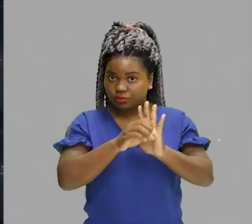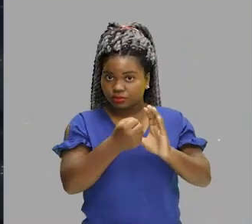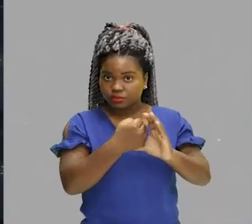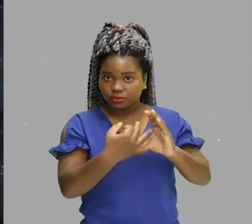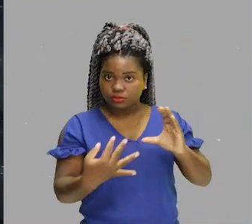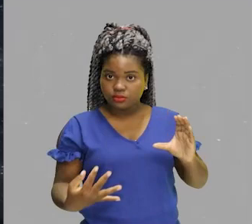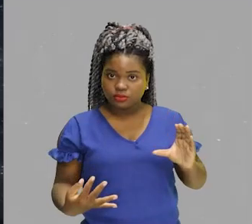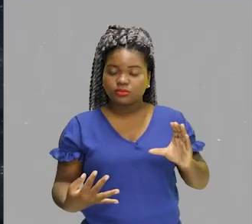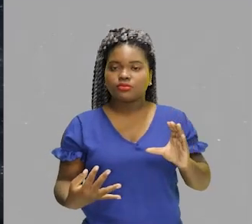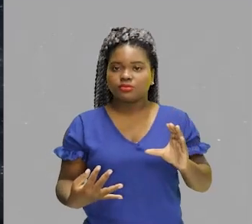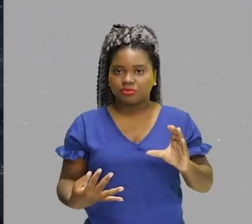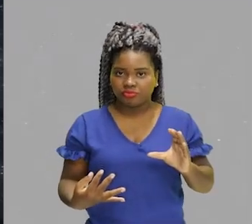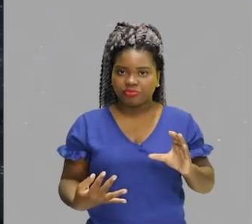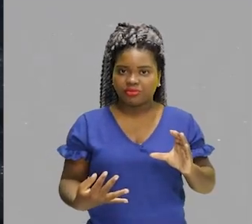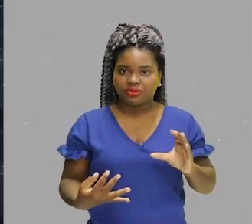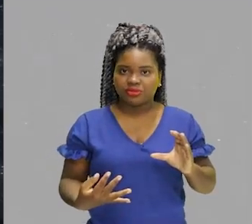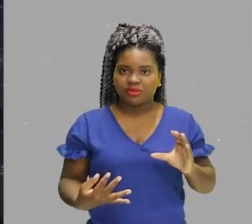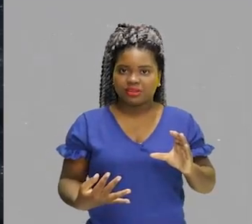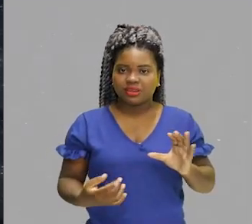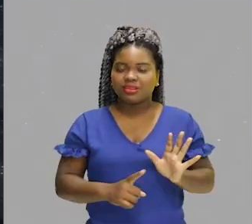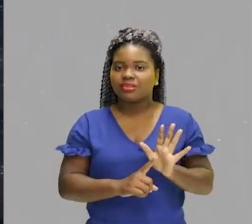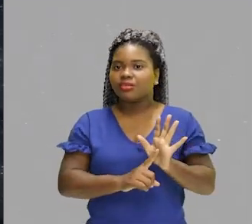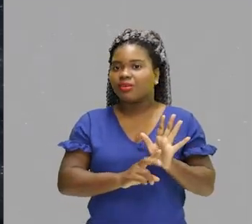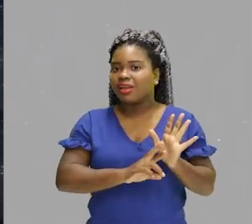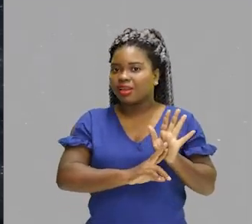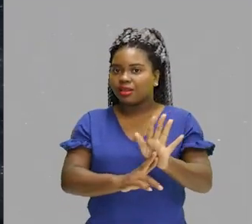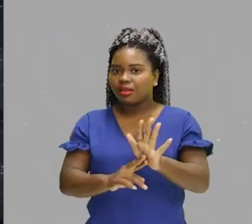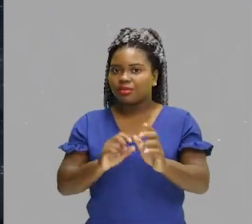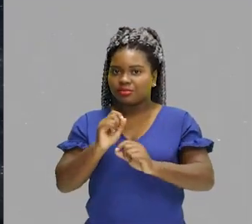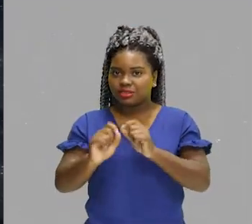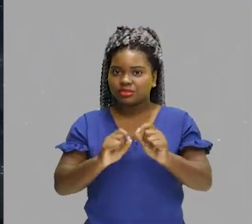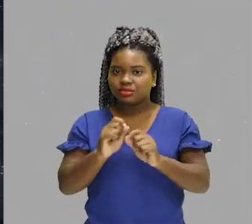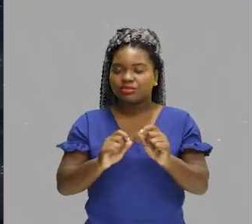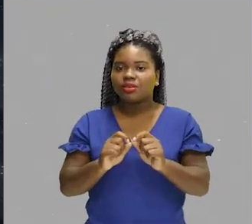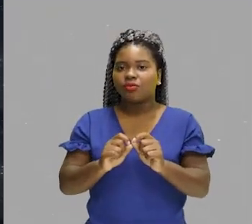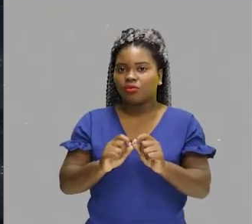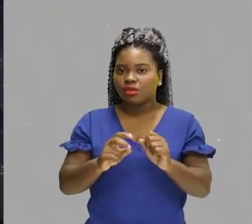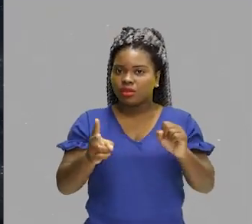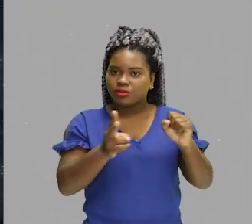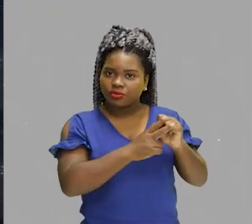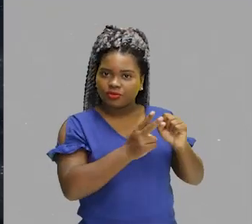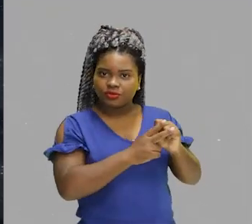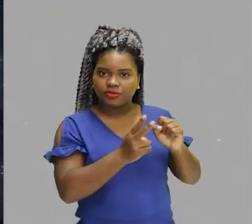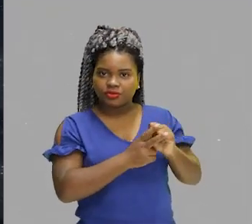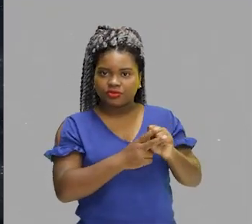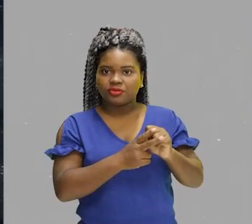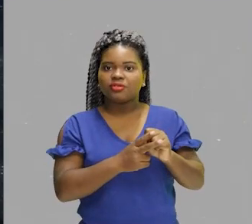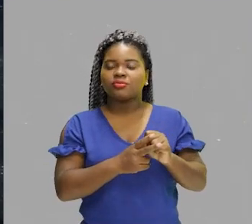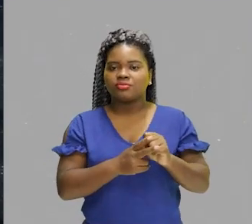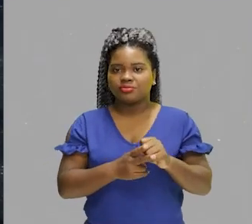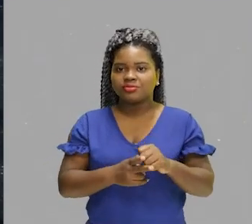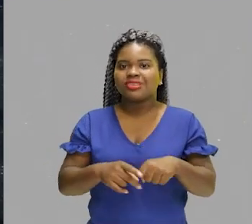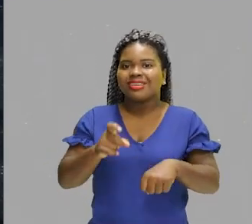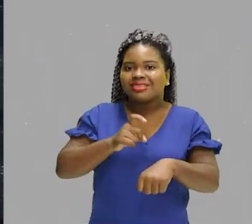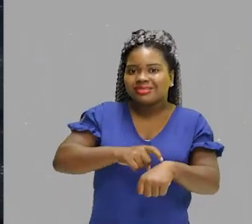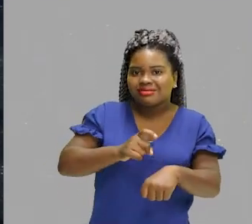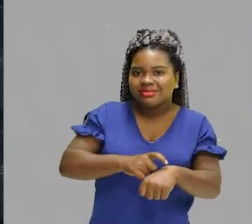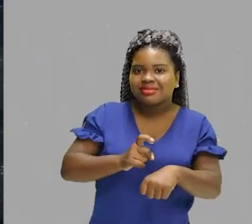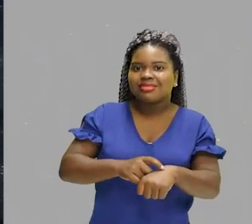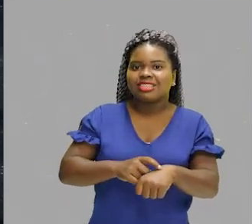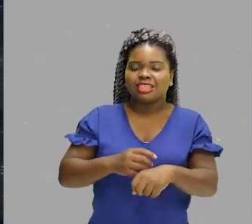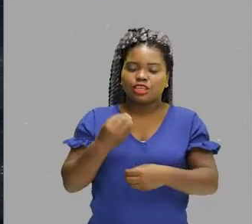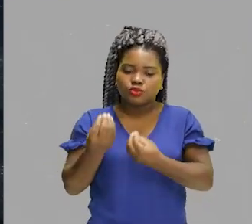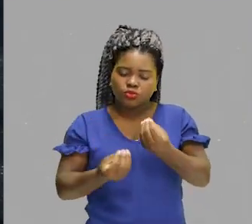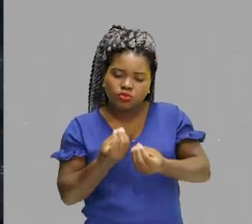característica. Elas expressam matizes como uma ação, um estado ou processo em seu curso,